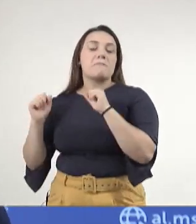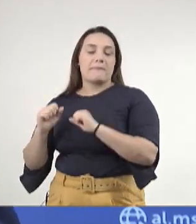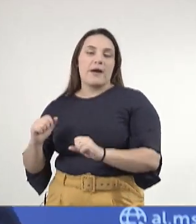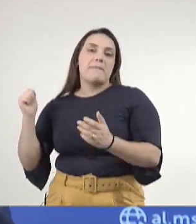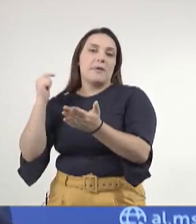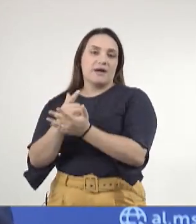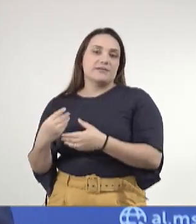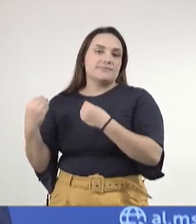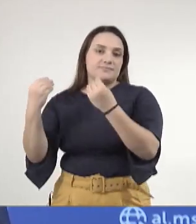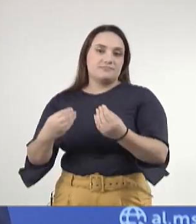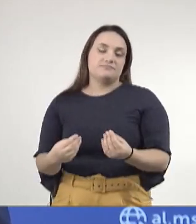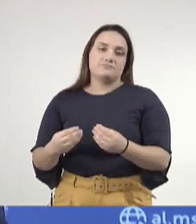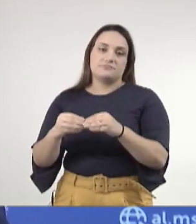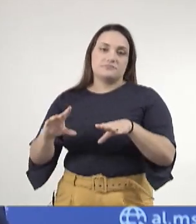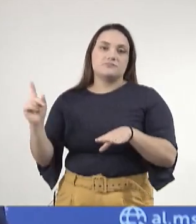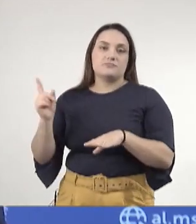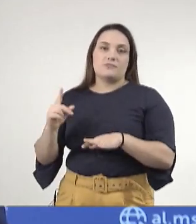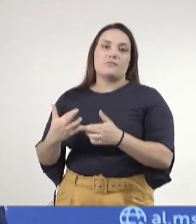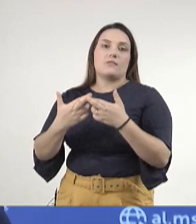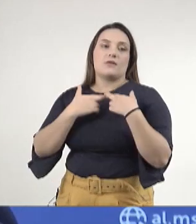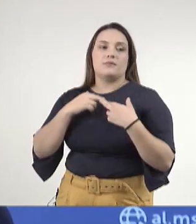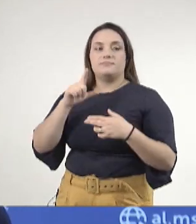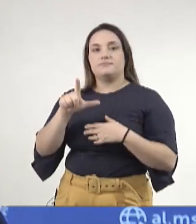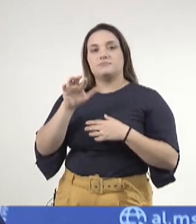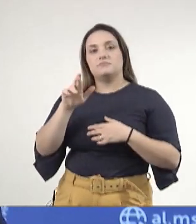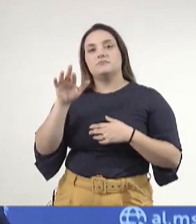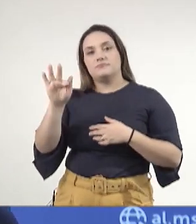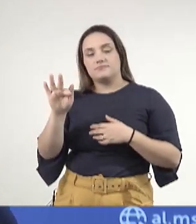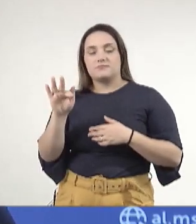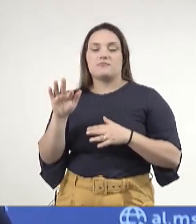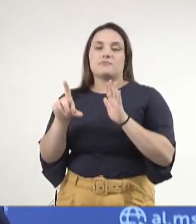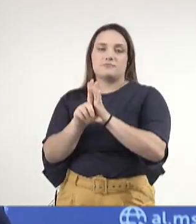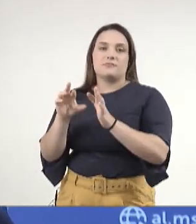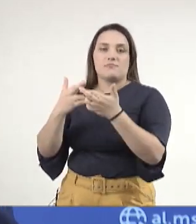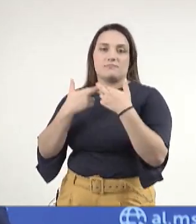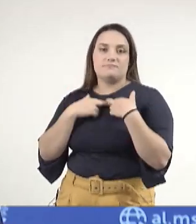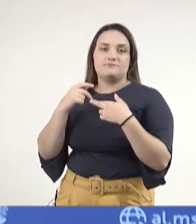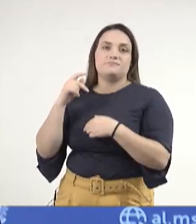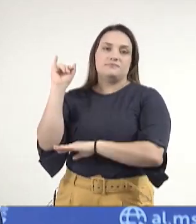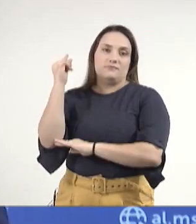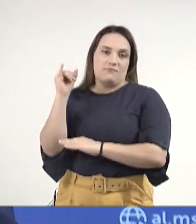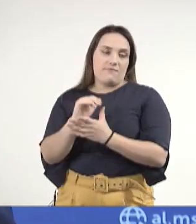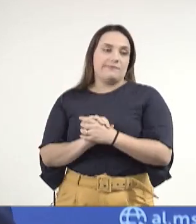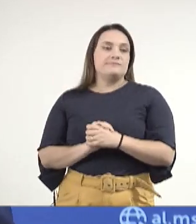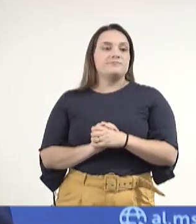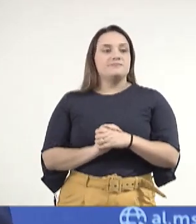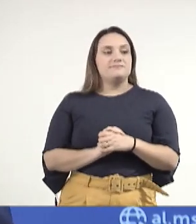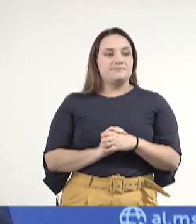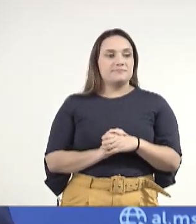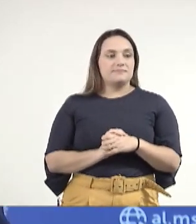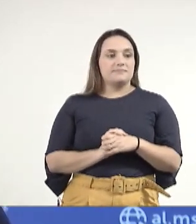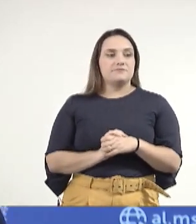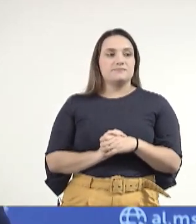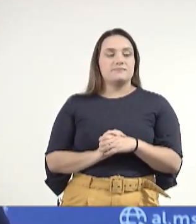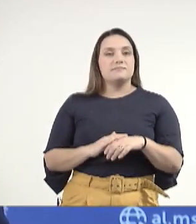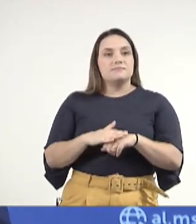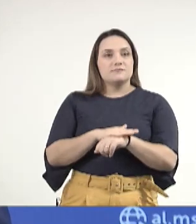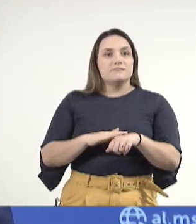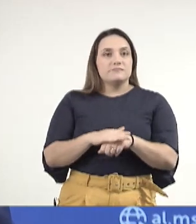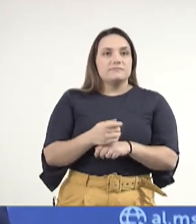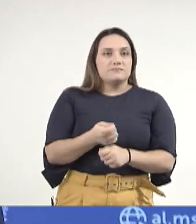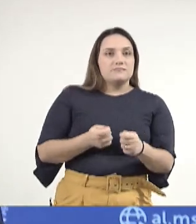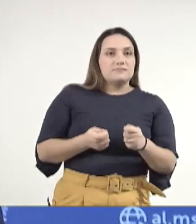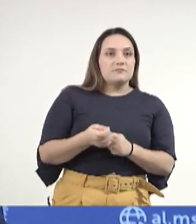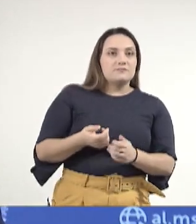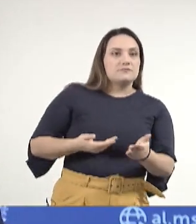pode fazer sem abrir mão da responsabilidade fiscal. Nós vamos buscar ser os mediadores, quase como um algodão entre